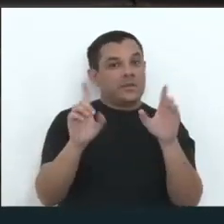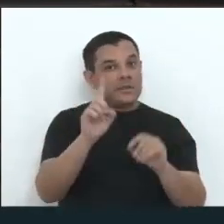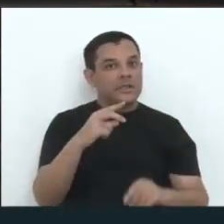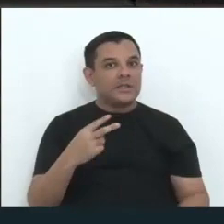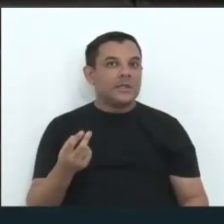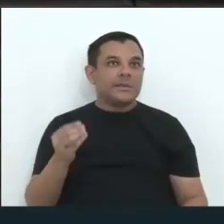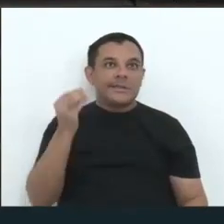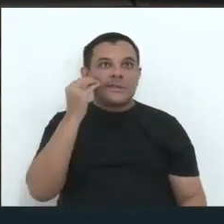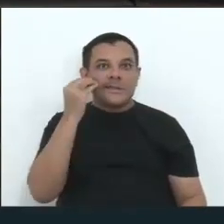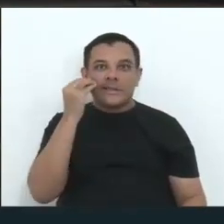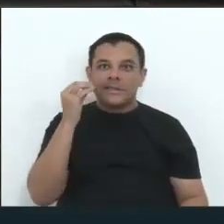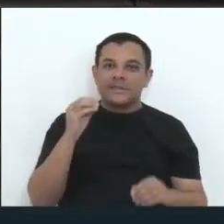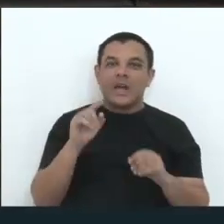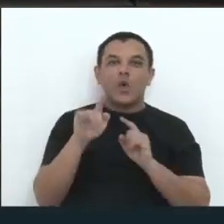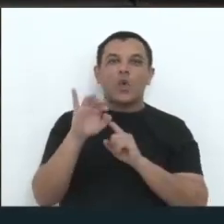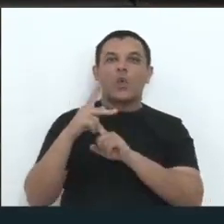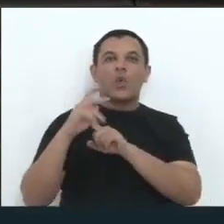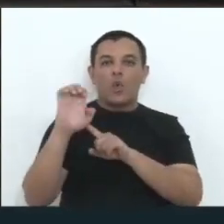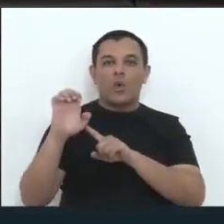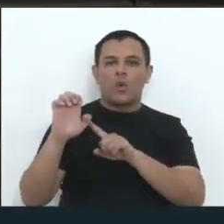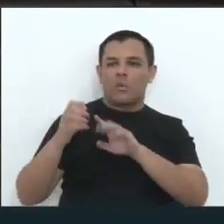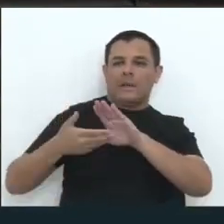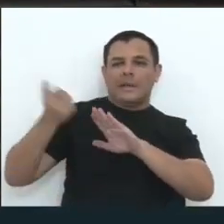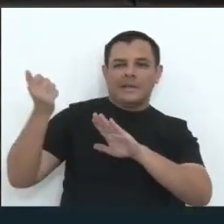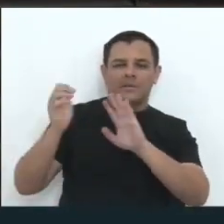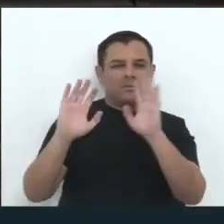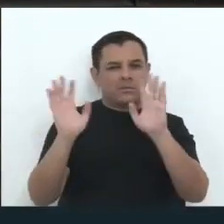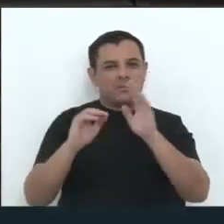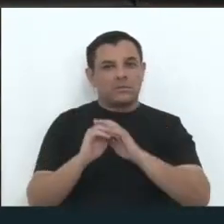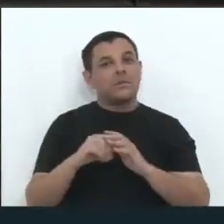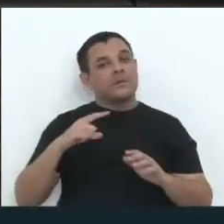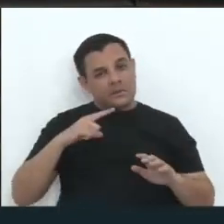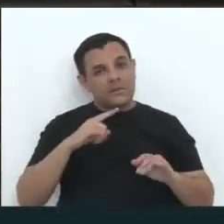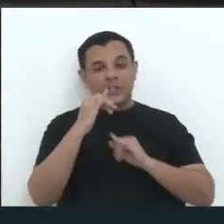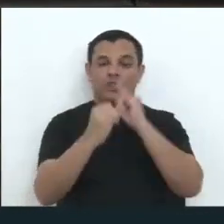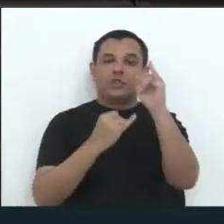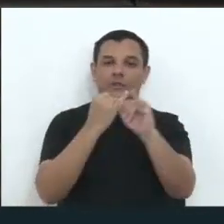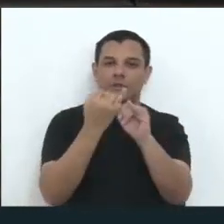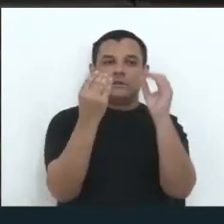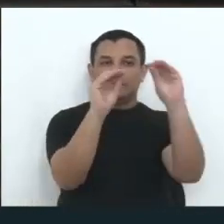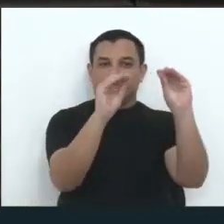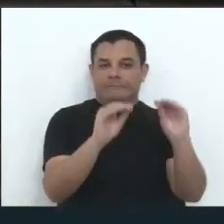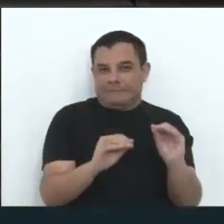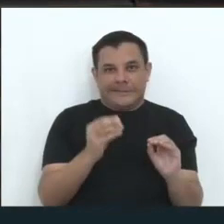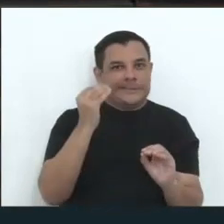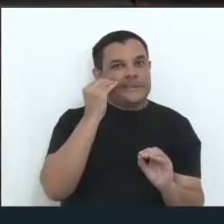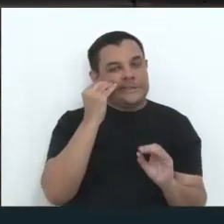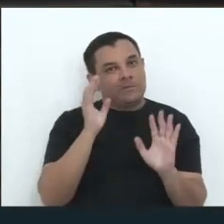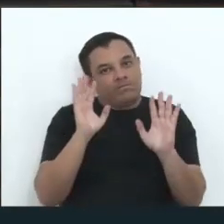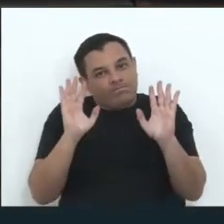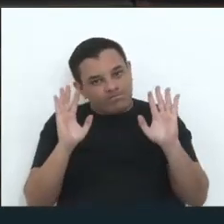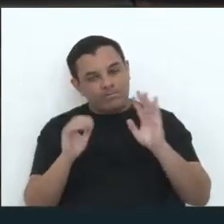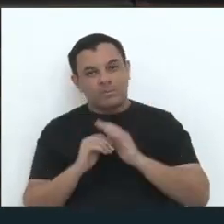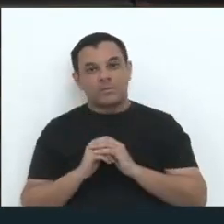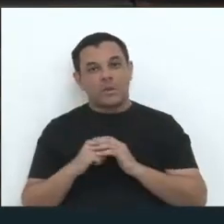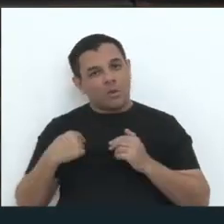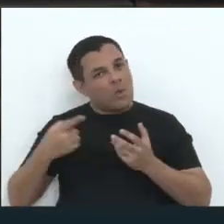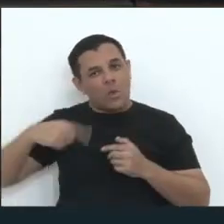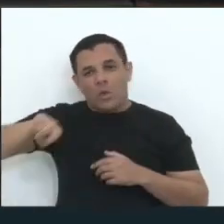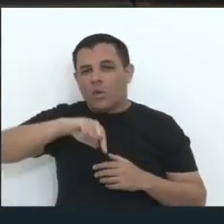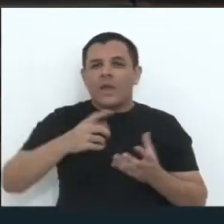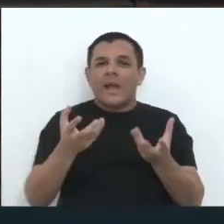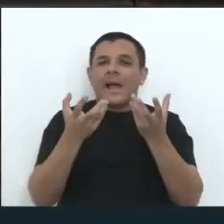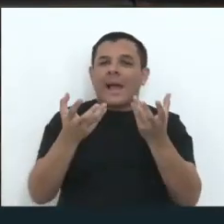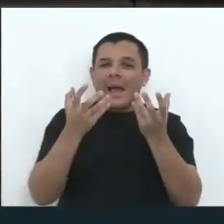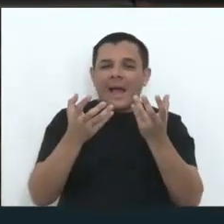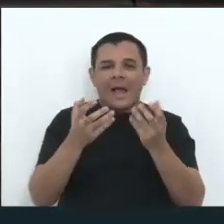golpe, porque há rumores na internet em relação a isso. E nós queremos veementemente